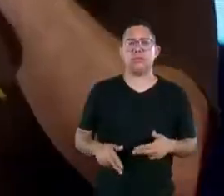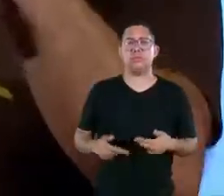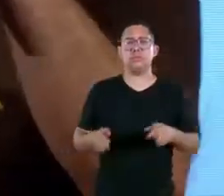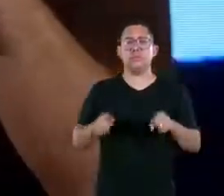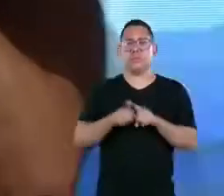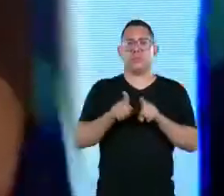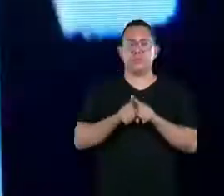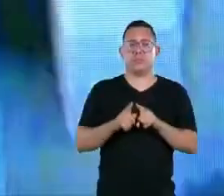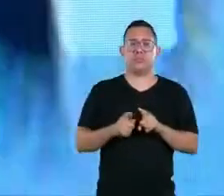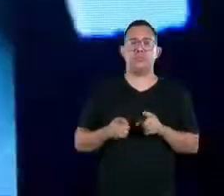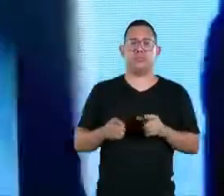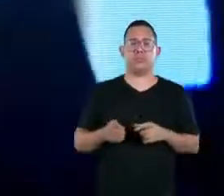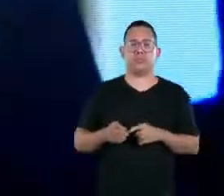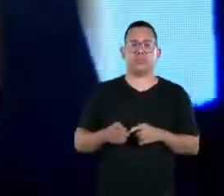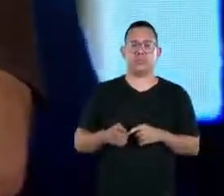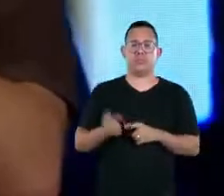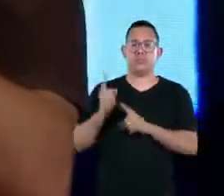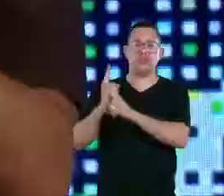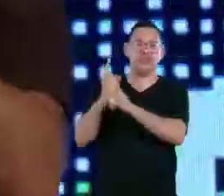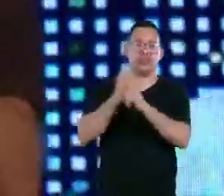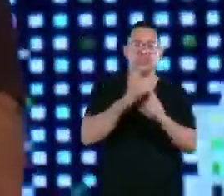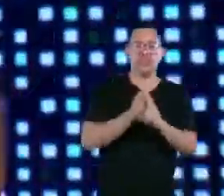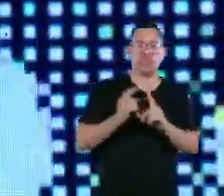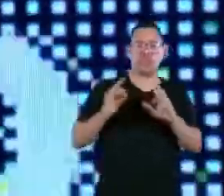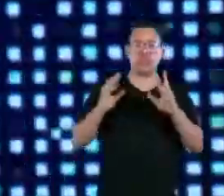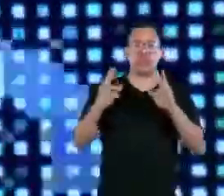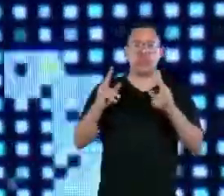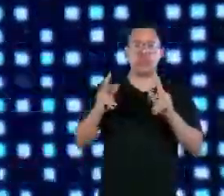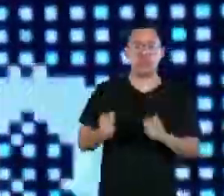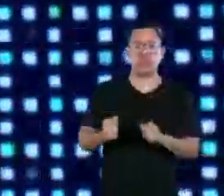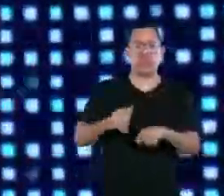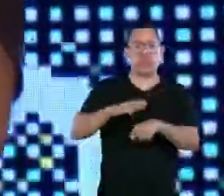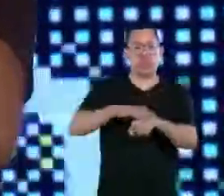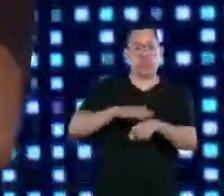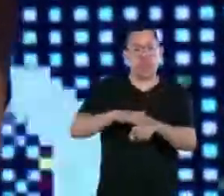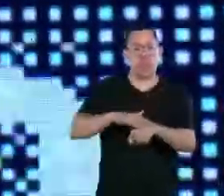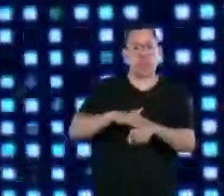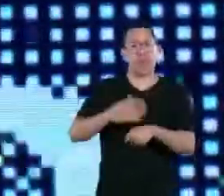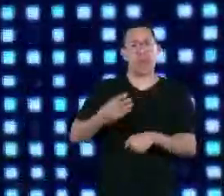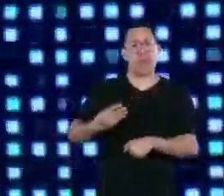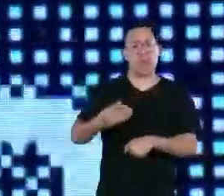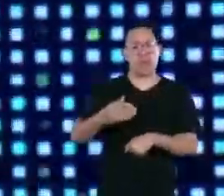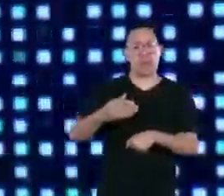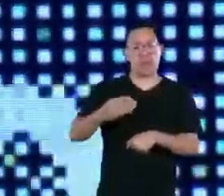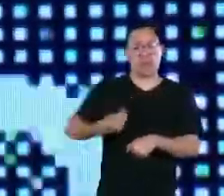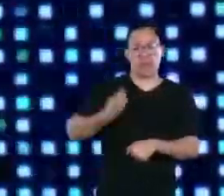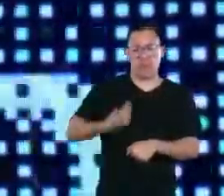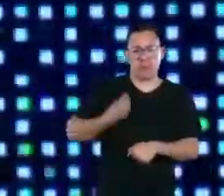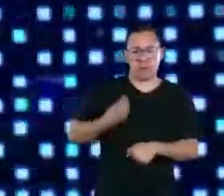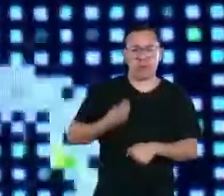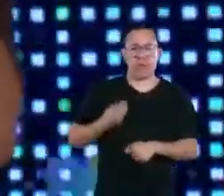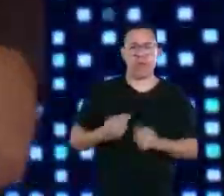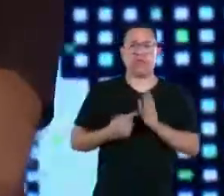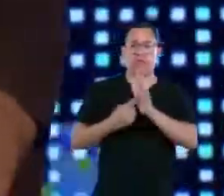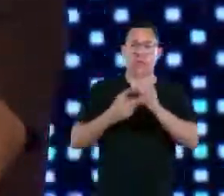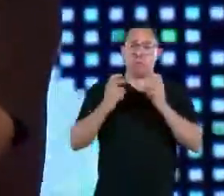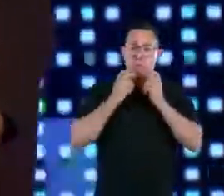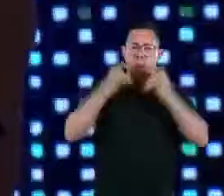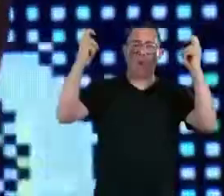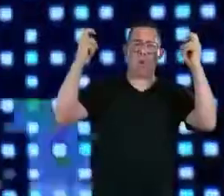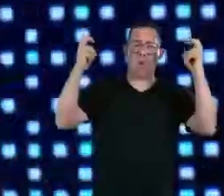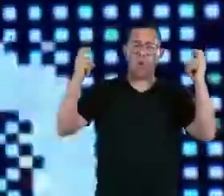descobrindo espaços, lugares, tempos e ruídos que isso pode causar, ruidocracia,